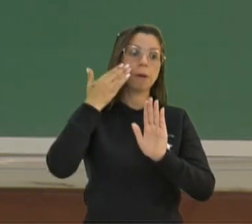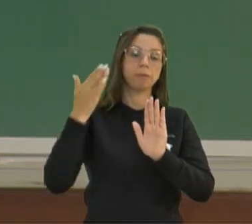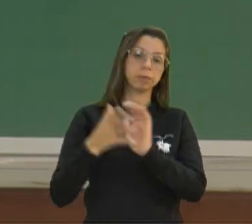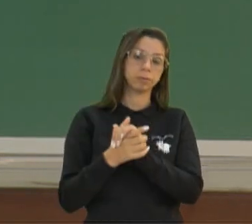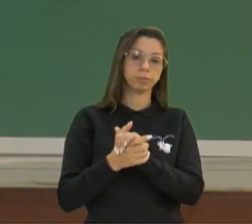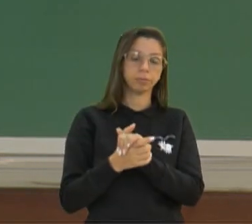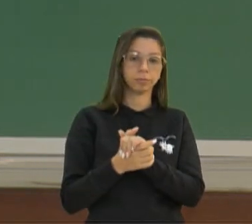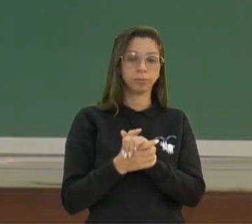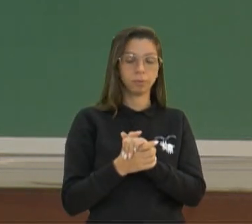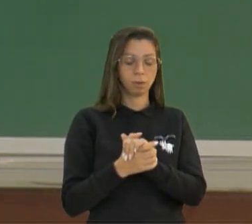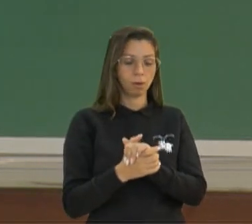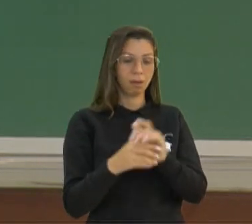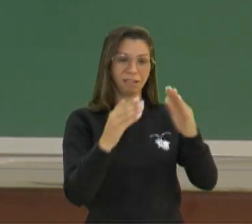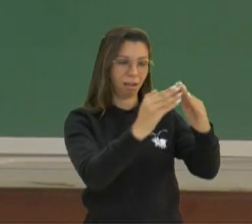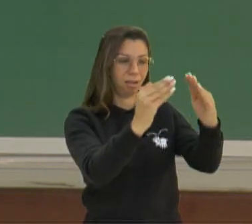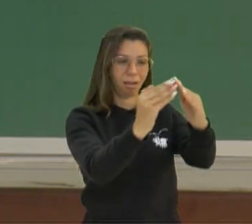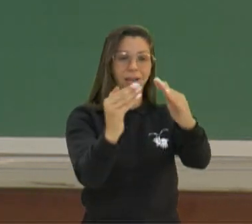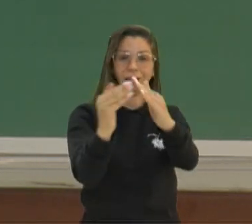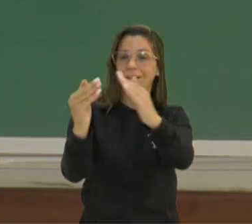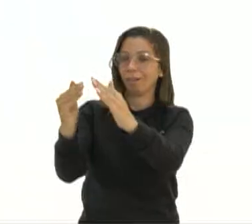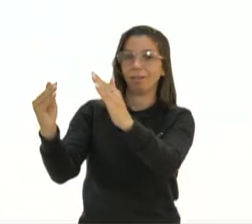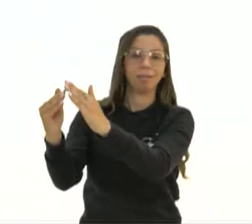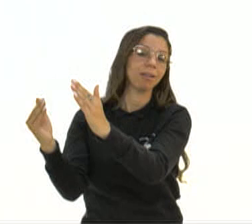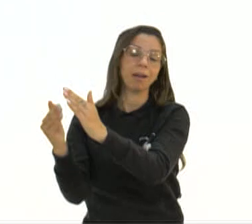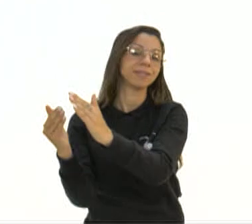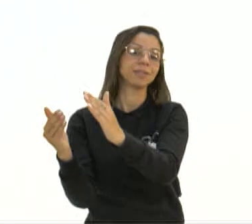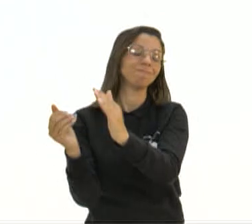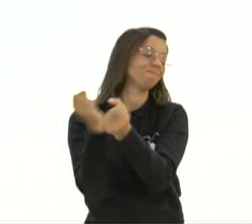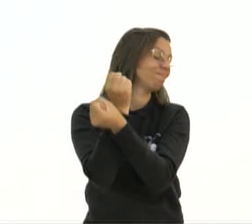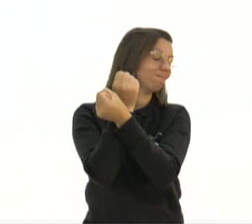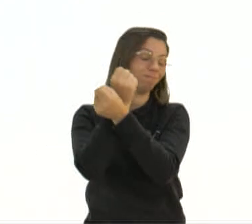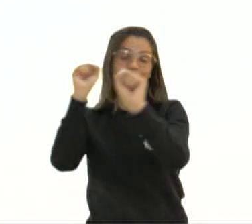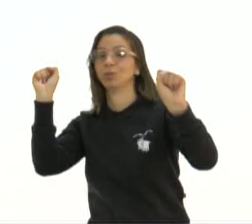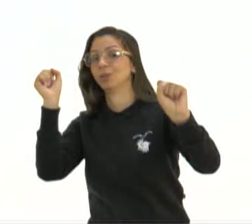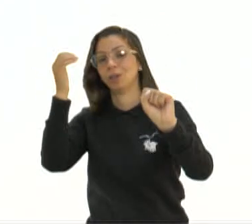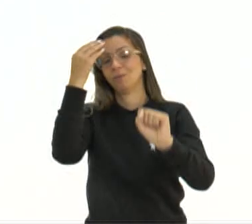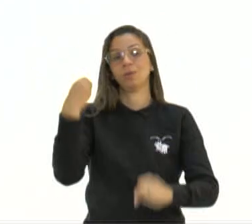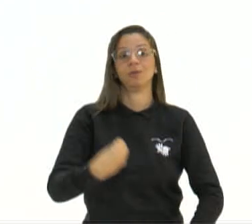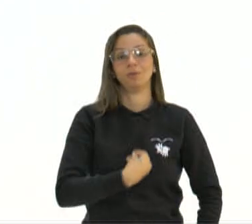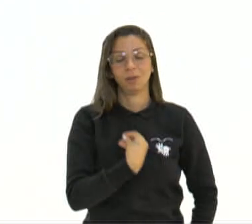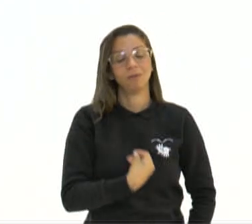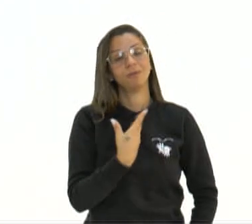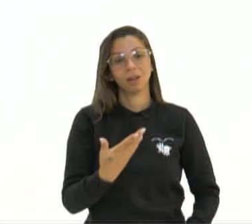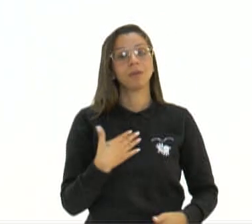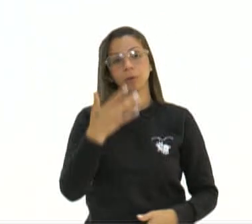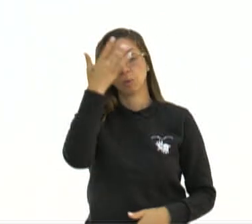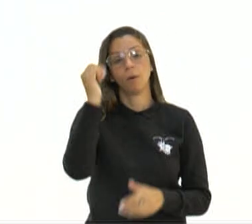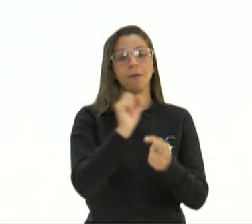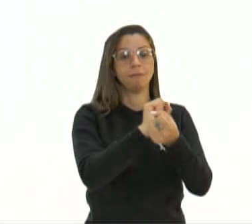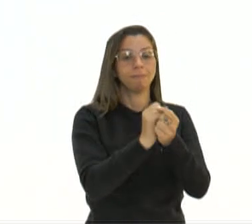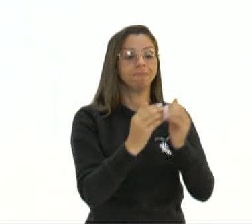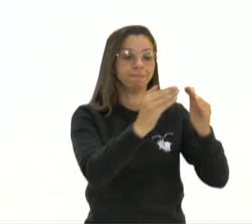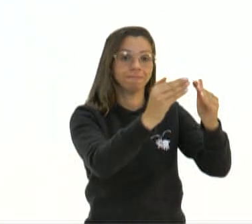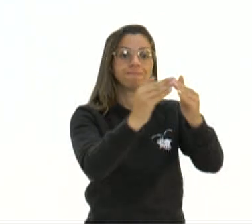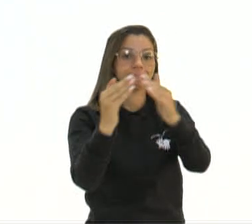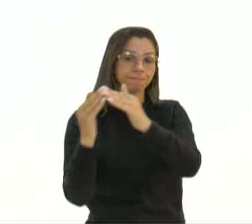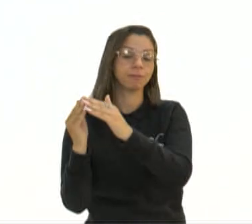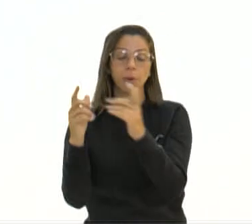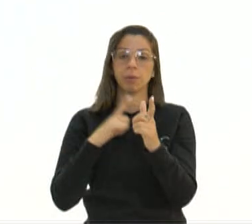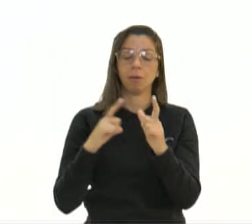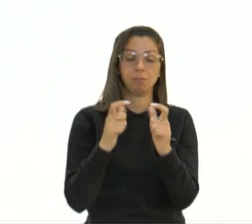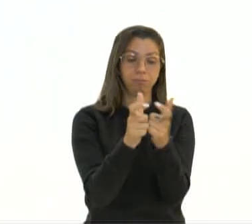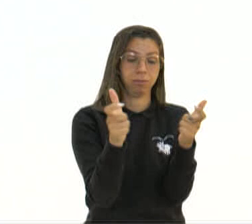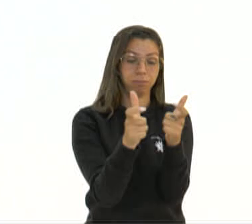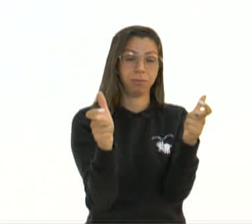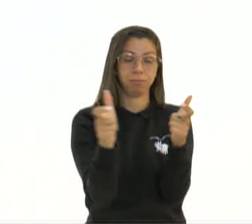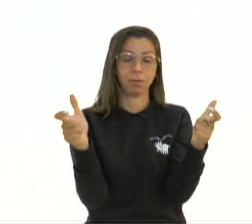áreas, os arecúmenos, aí, áreas que são impossíveis para ocupação. Então, os aglomerados urbanos são muito grandes. A